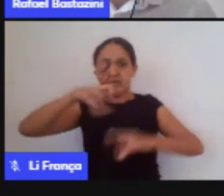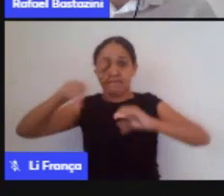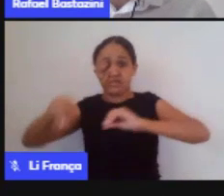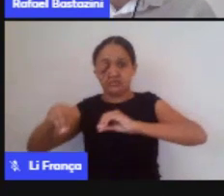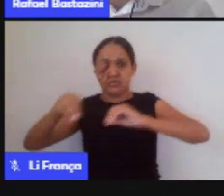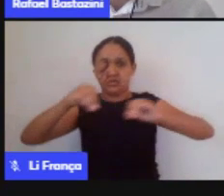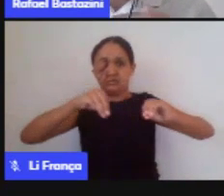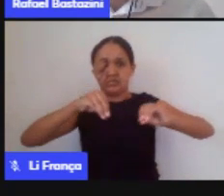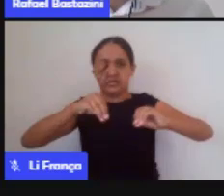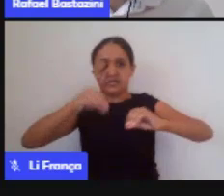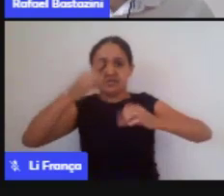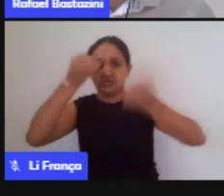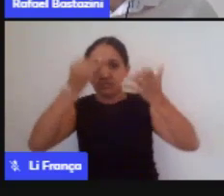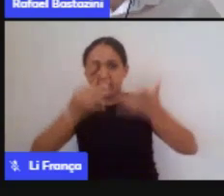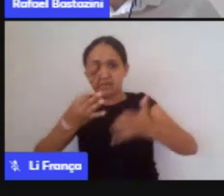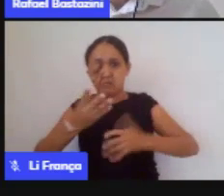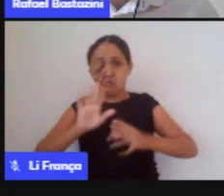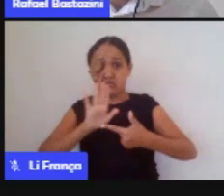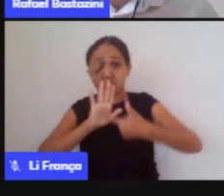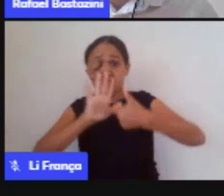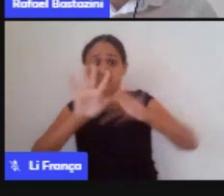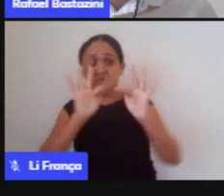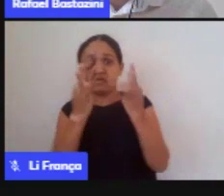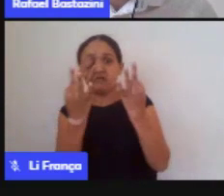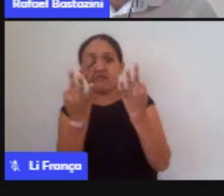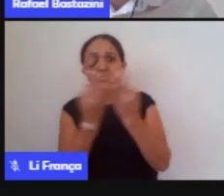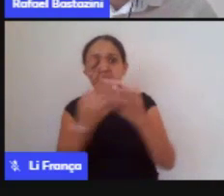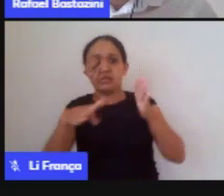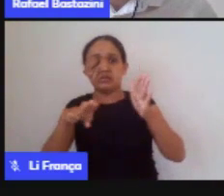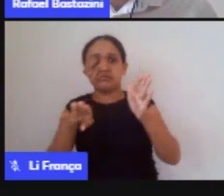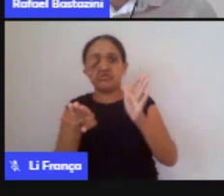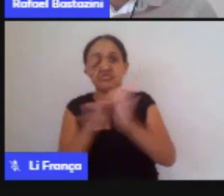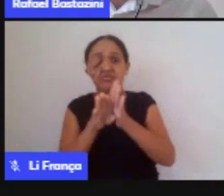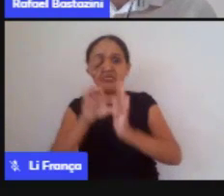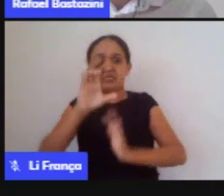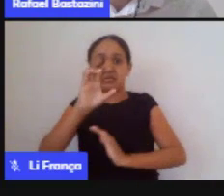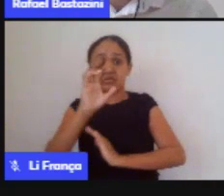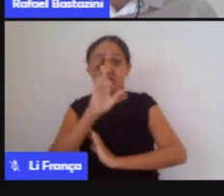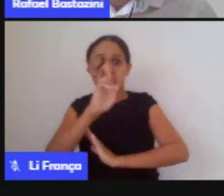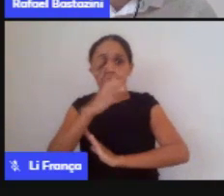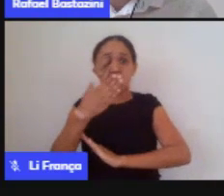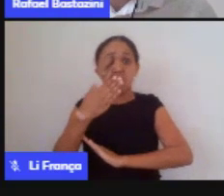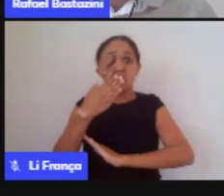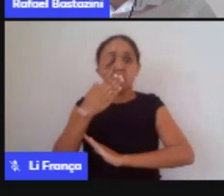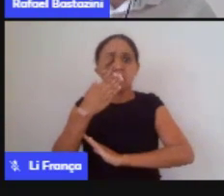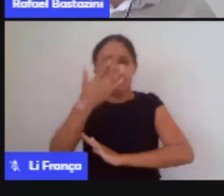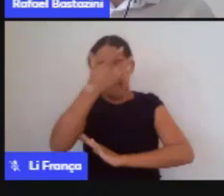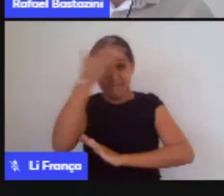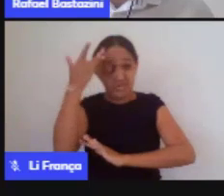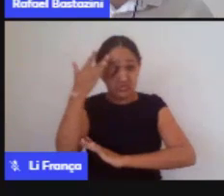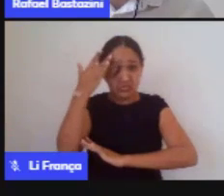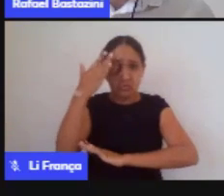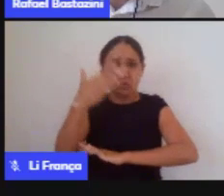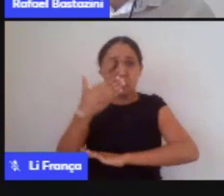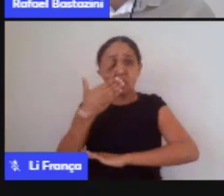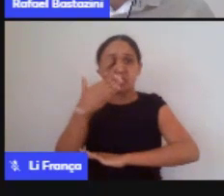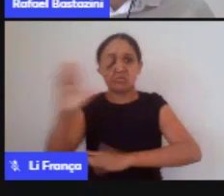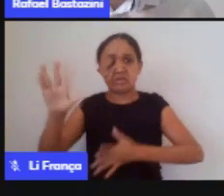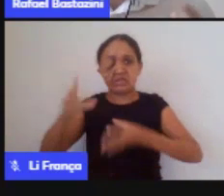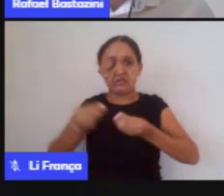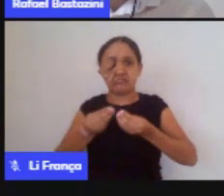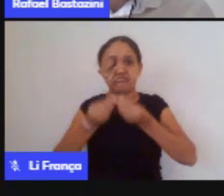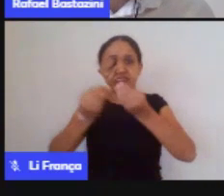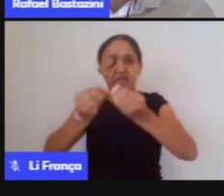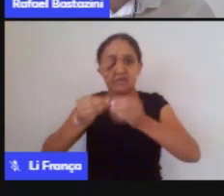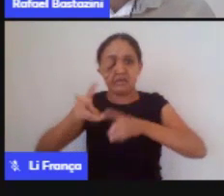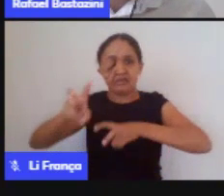que mostrava o caso de uma família que, chegando em Campo Grande, prometeram, eles vieram de Minas Gerais, prometeram terras para